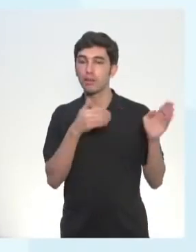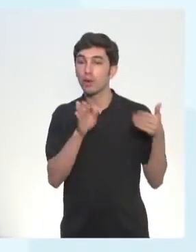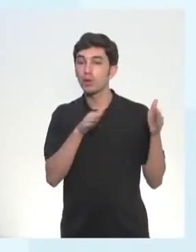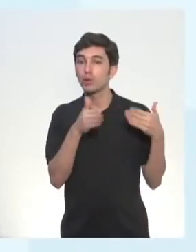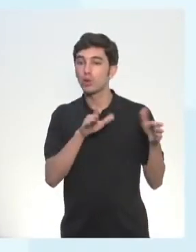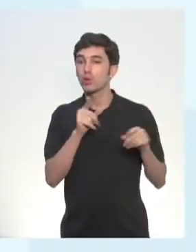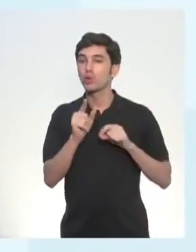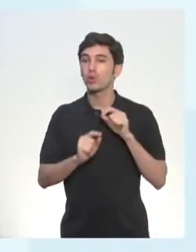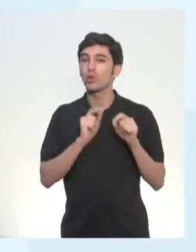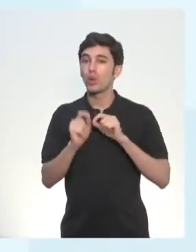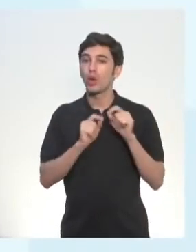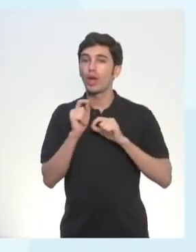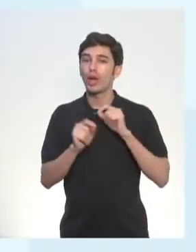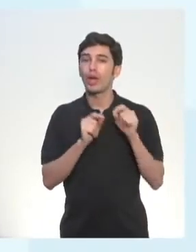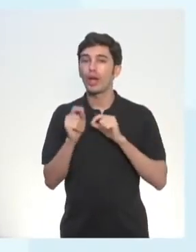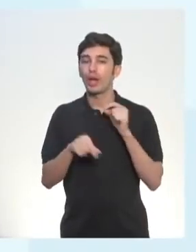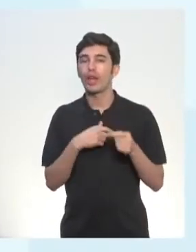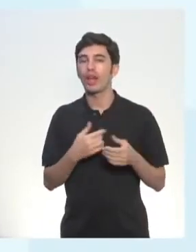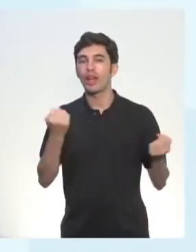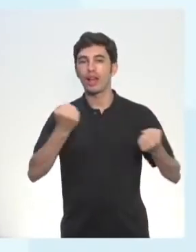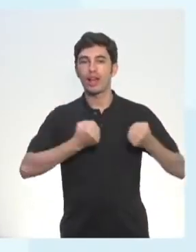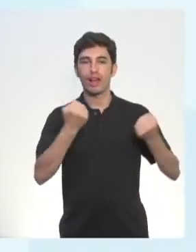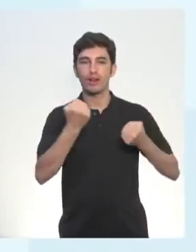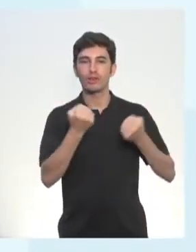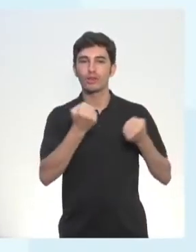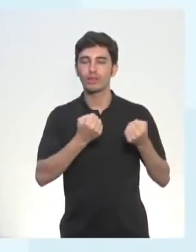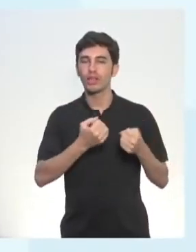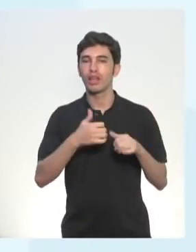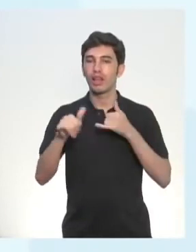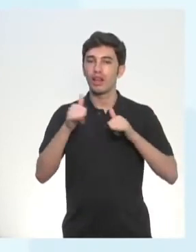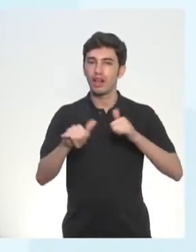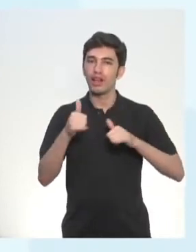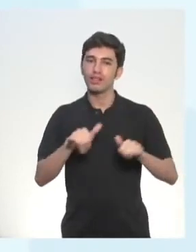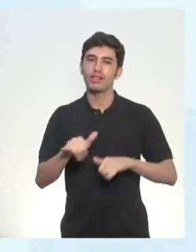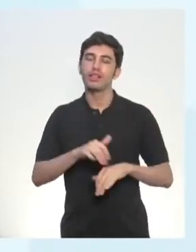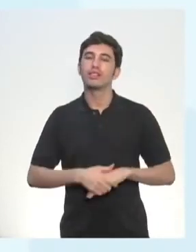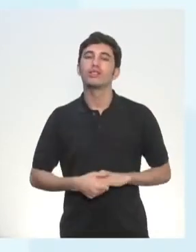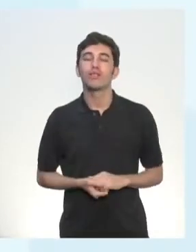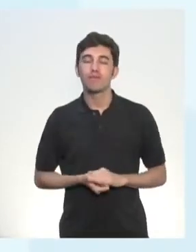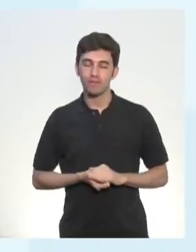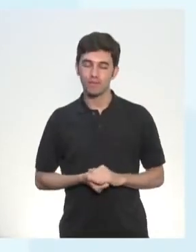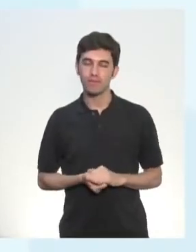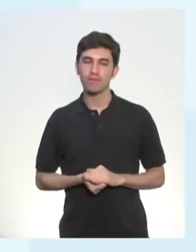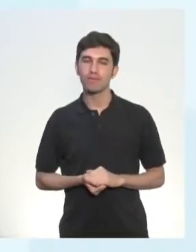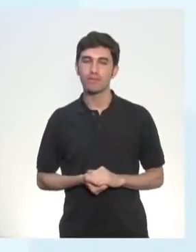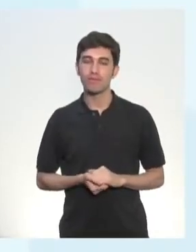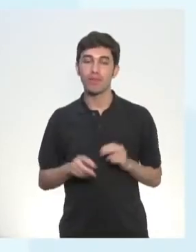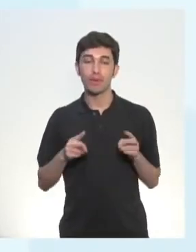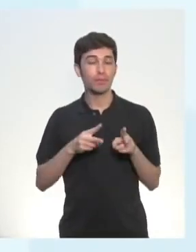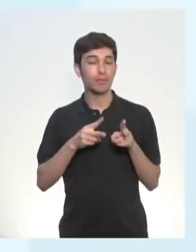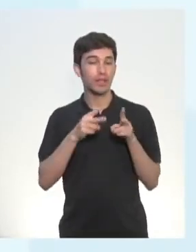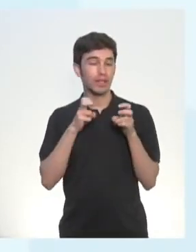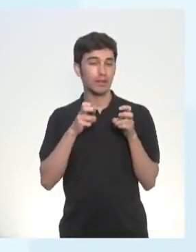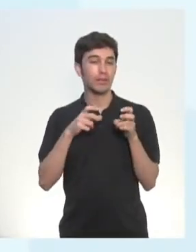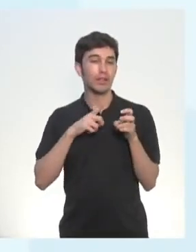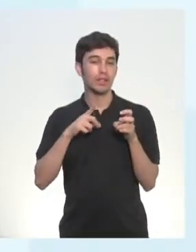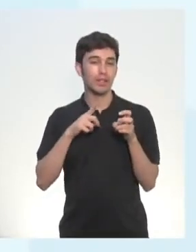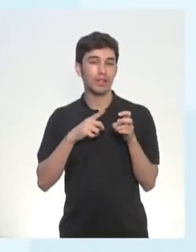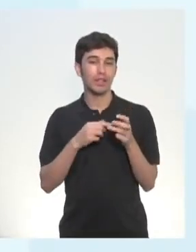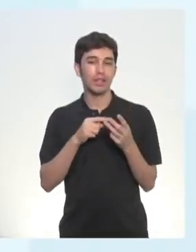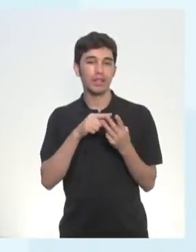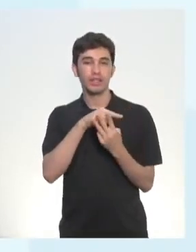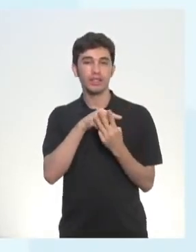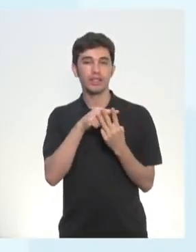produces... Cars, electric cars. Electric Cars, né? Já está aqui. Electric Cars já está aqui. Então, percebam aqui que a gente tem 3 estruturas